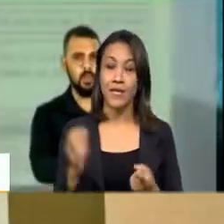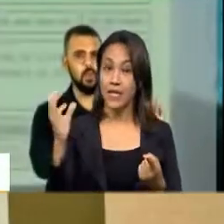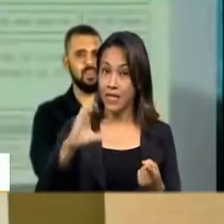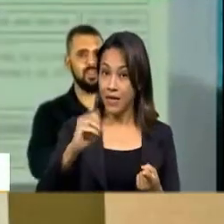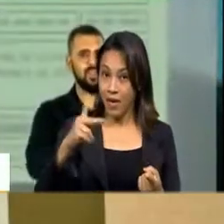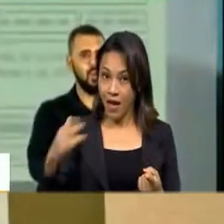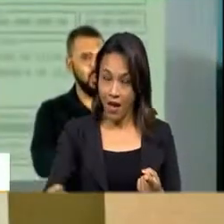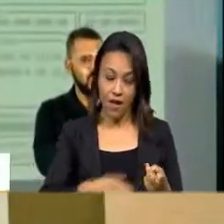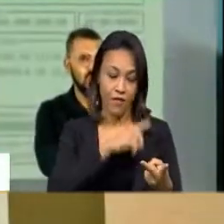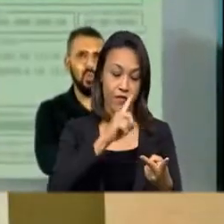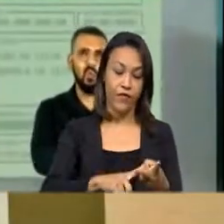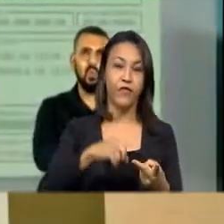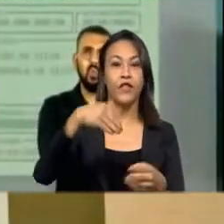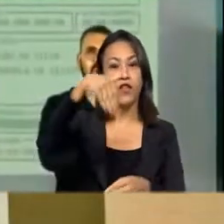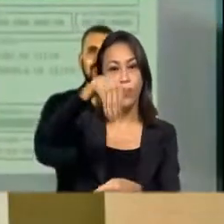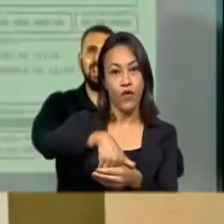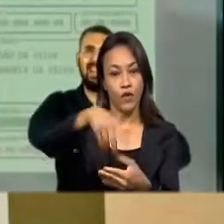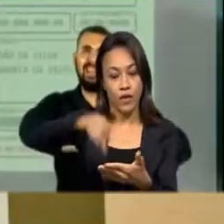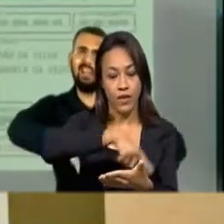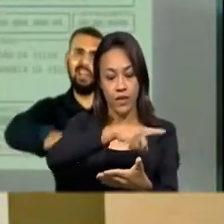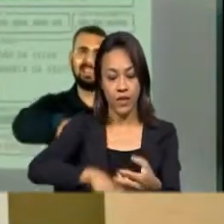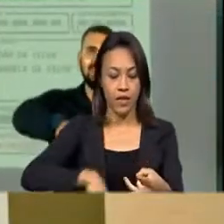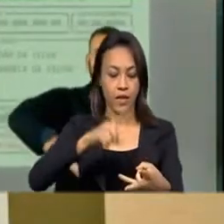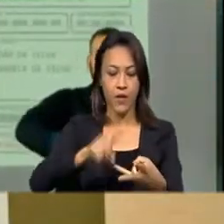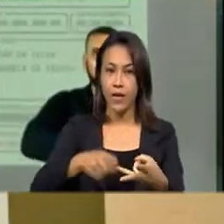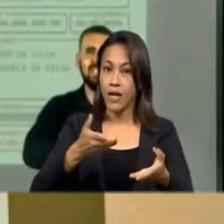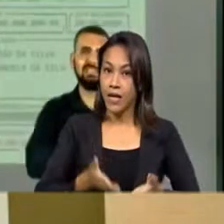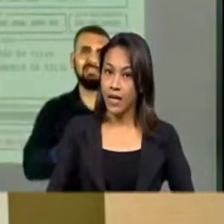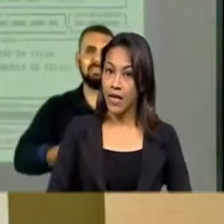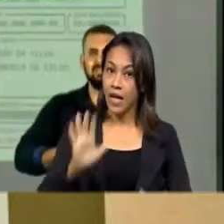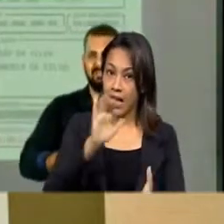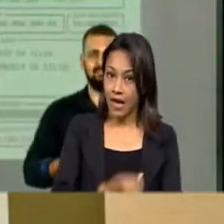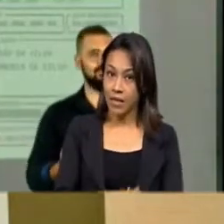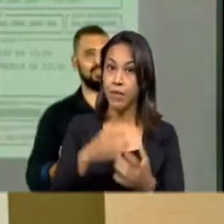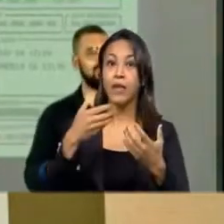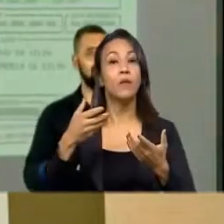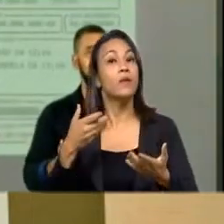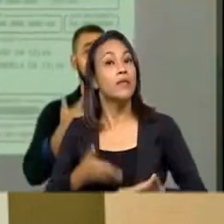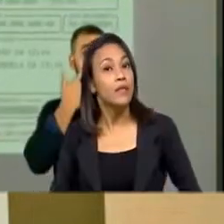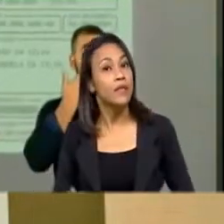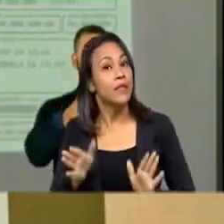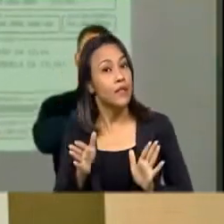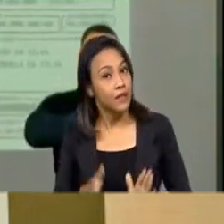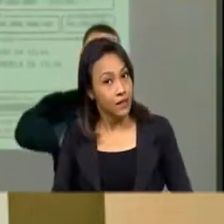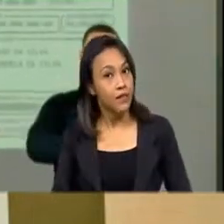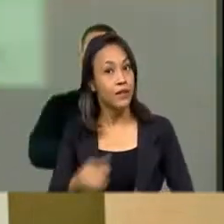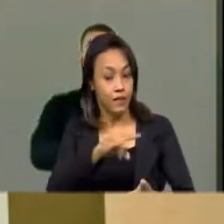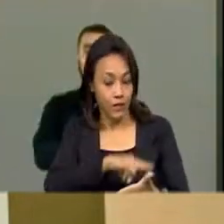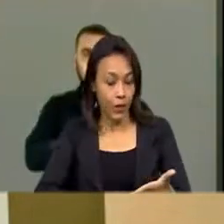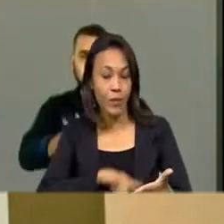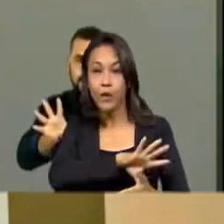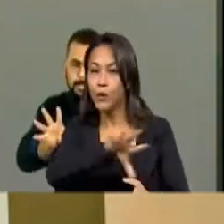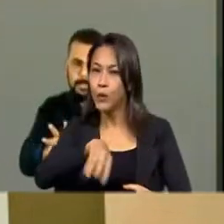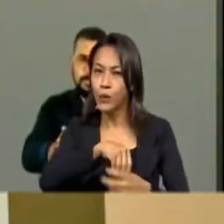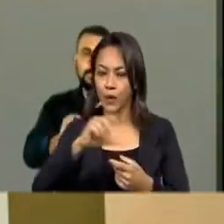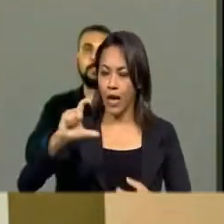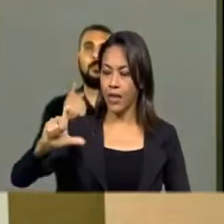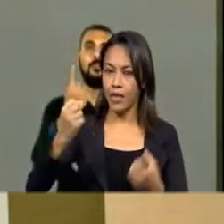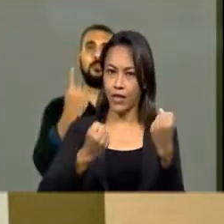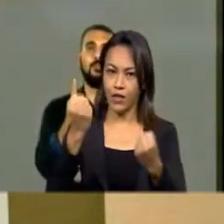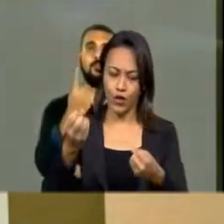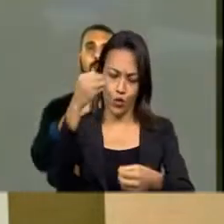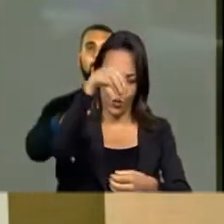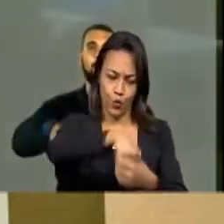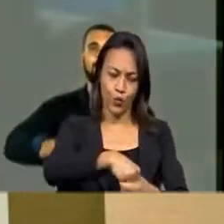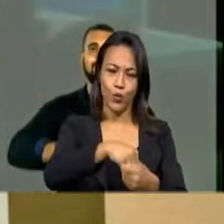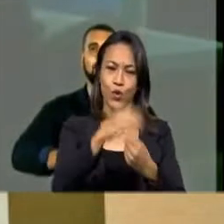Começa no próximo mês mais uma etapa, então, da implantação do Documento Nacional de Identificação, o DNI. E